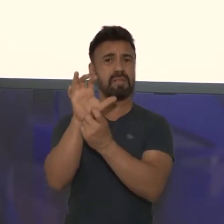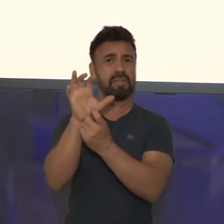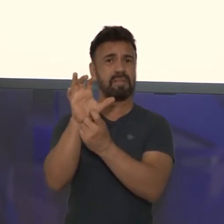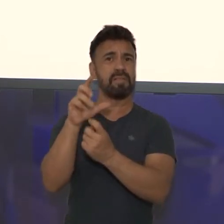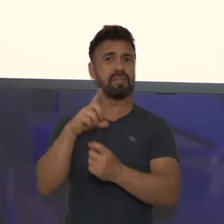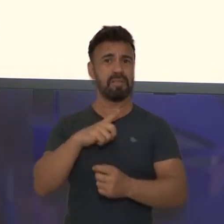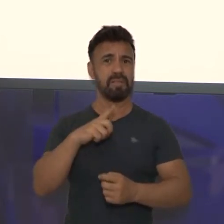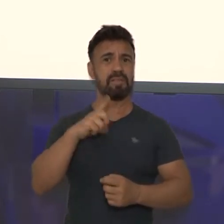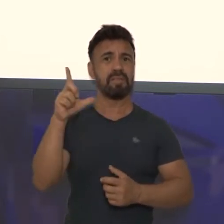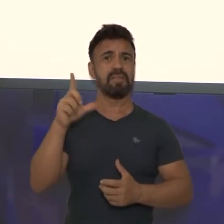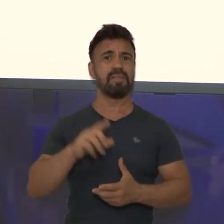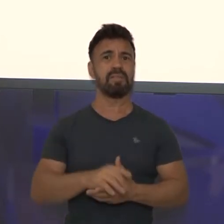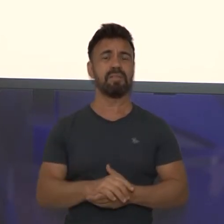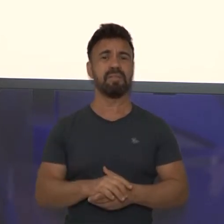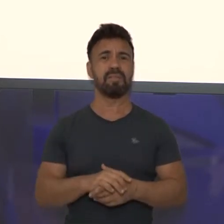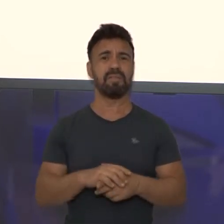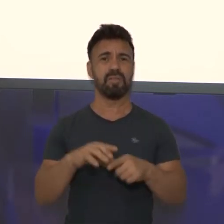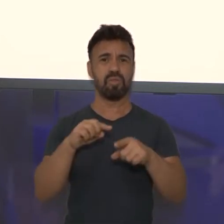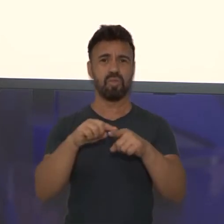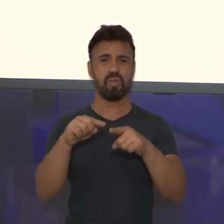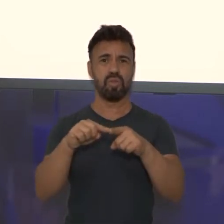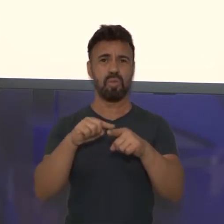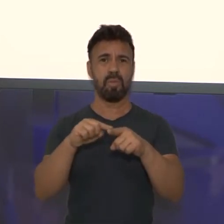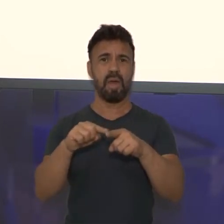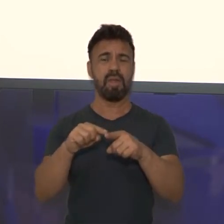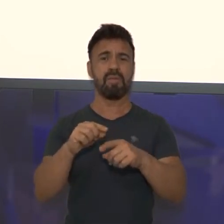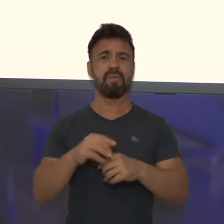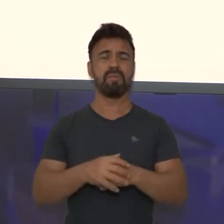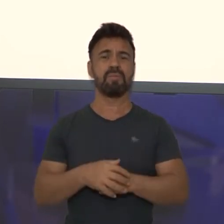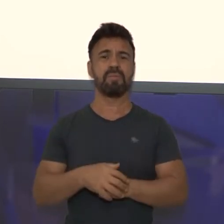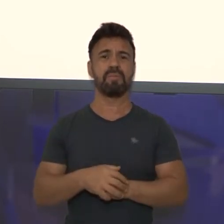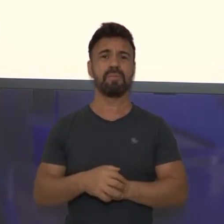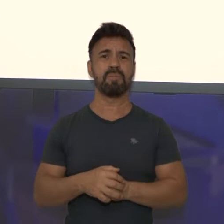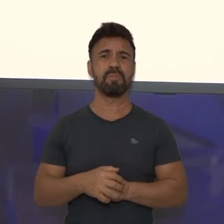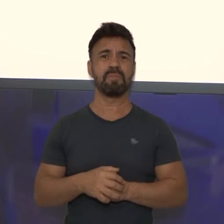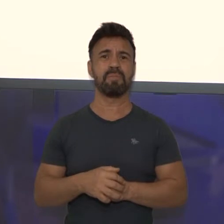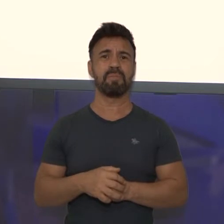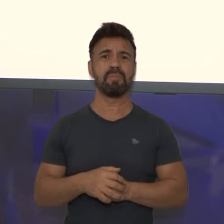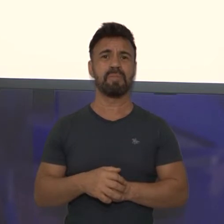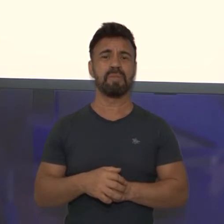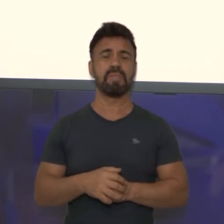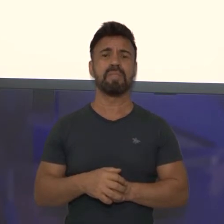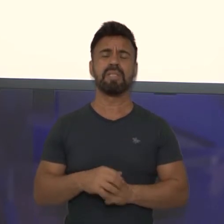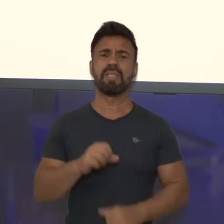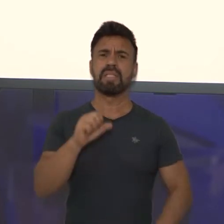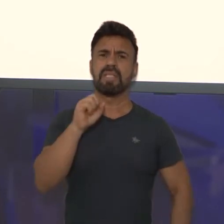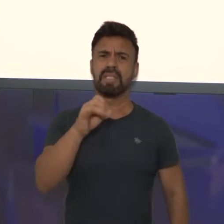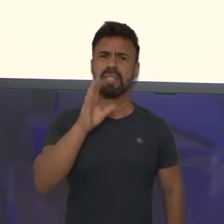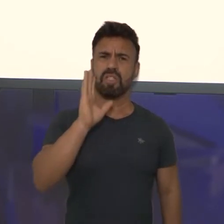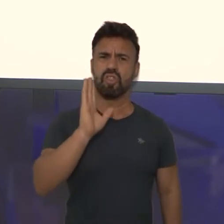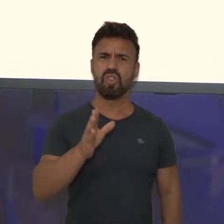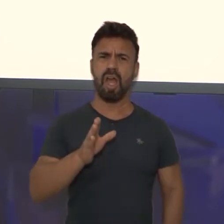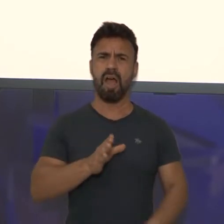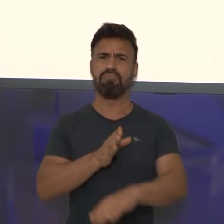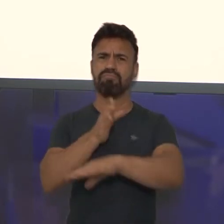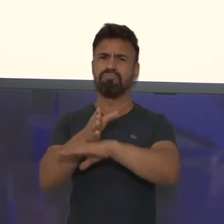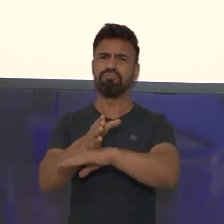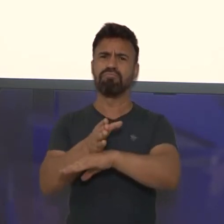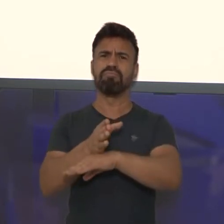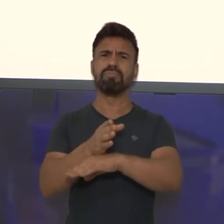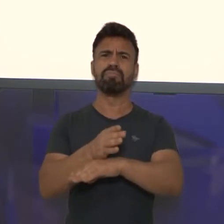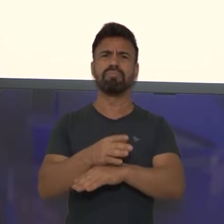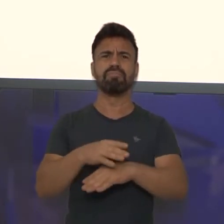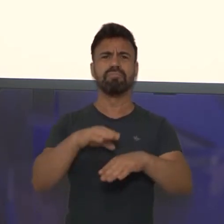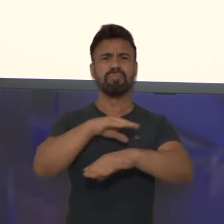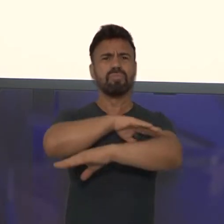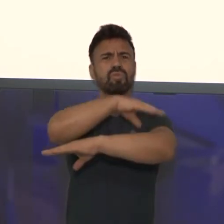bairro São Francisco. Já estou aqui variando as ideias. E se você já foi lá no morro, já olhou lá para